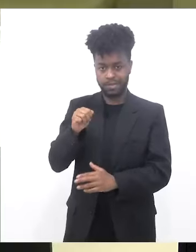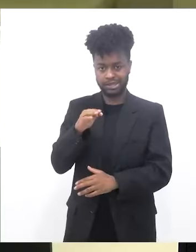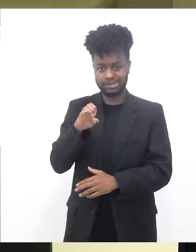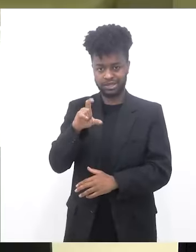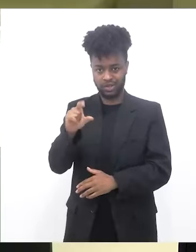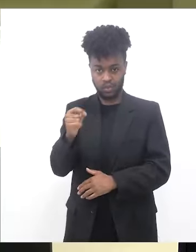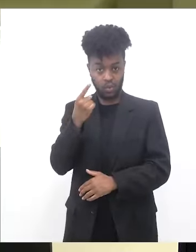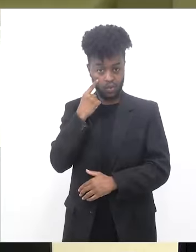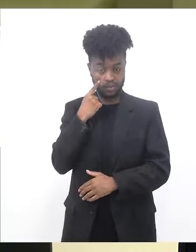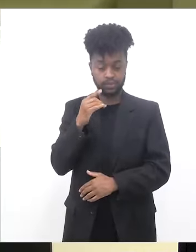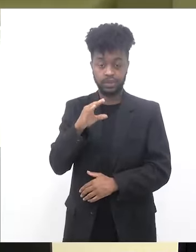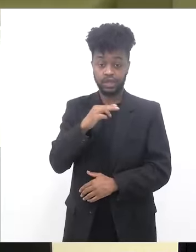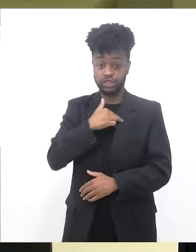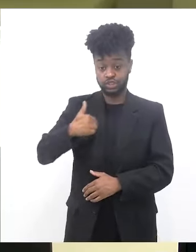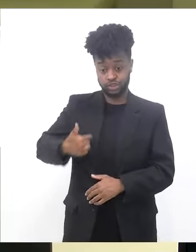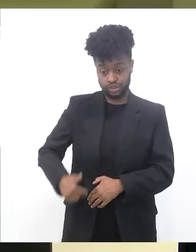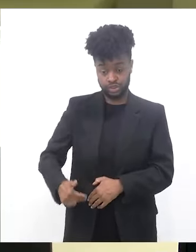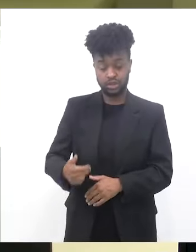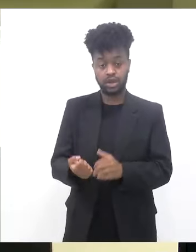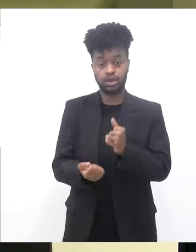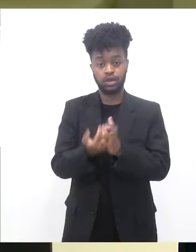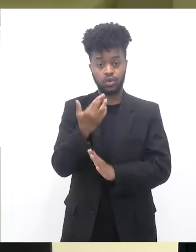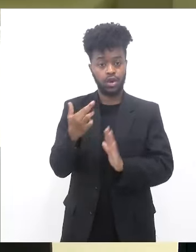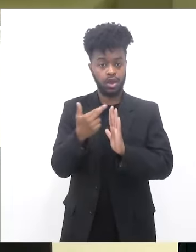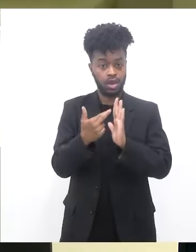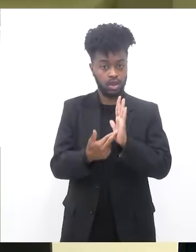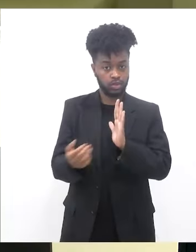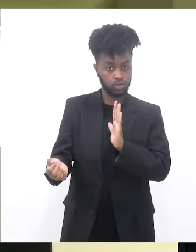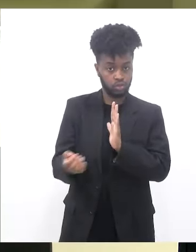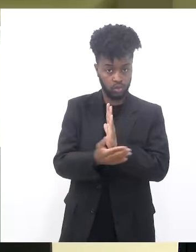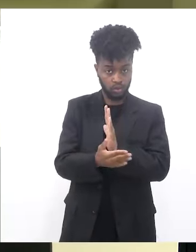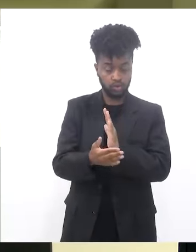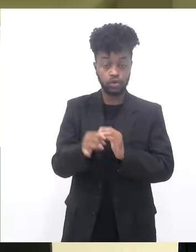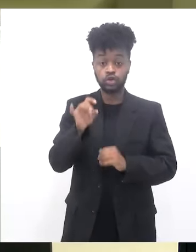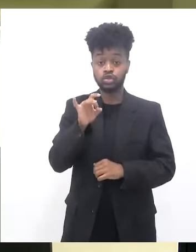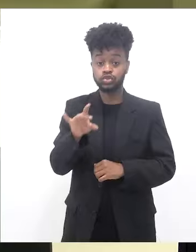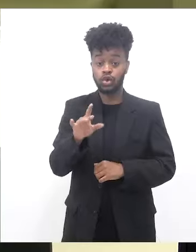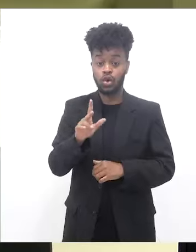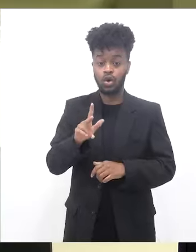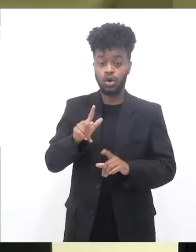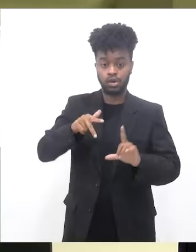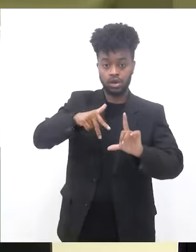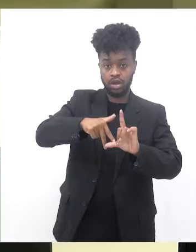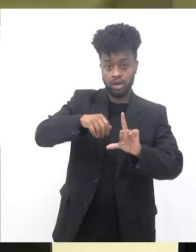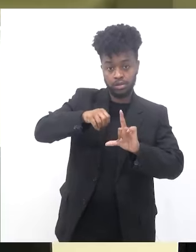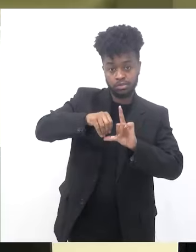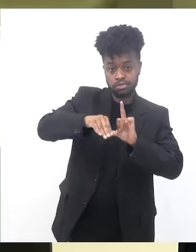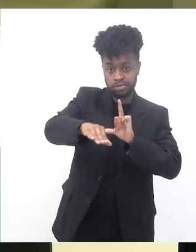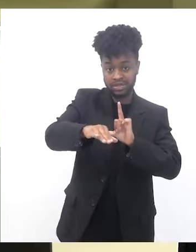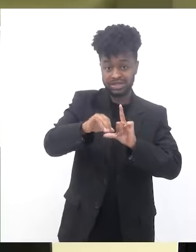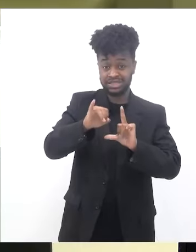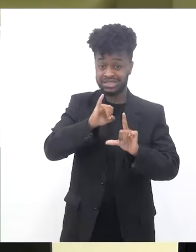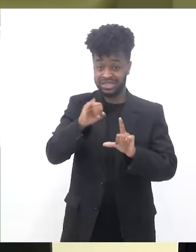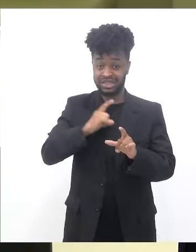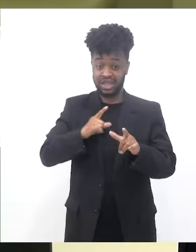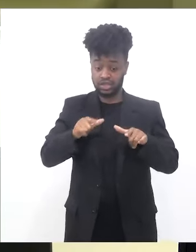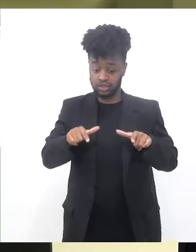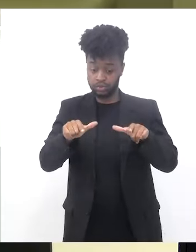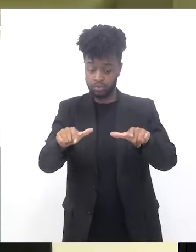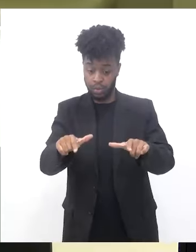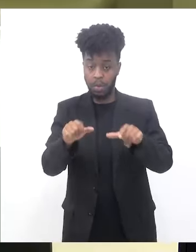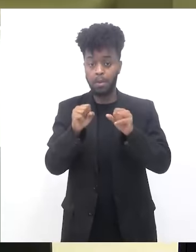Marcelo Barros. Ó, a China criou uma nova regra que só influenciadores com